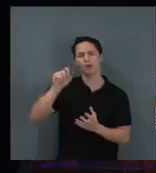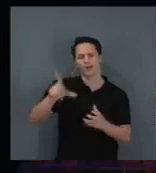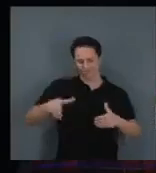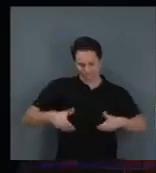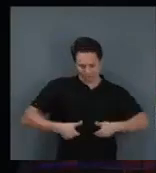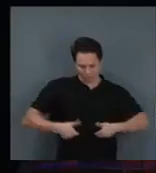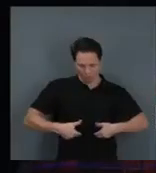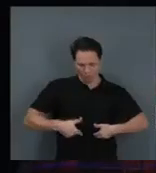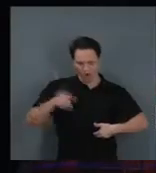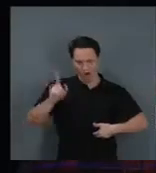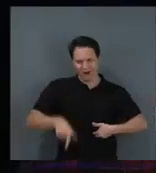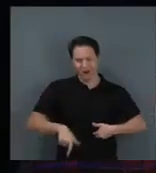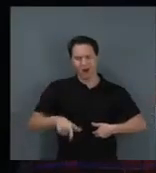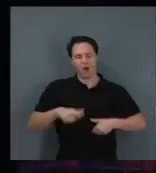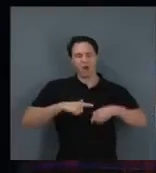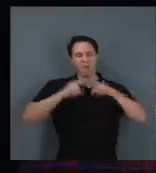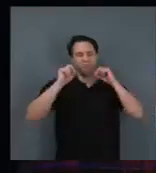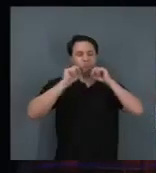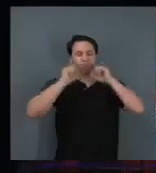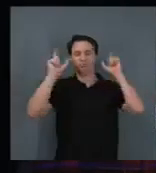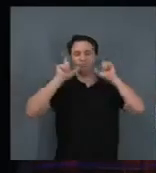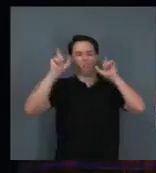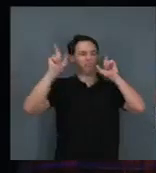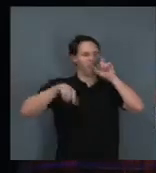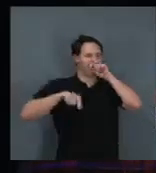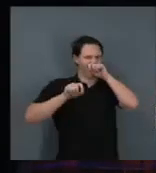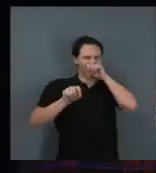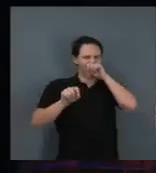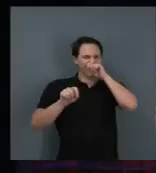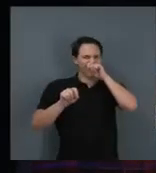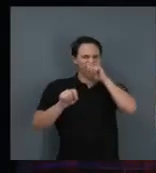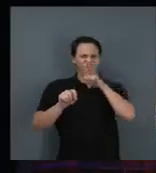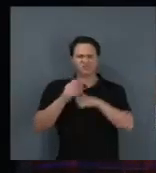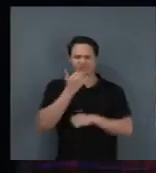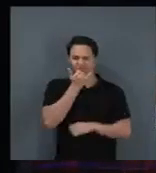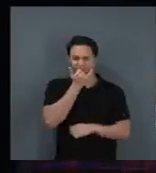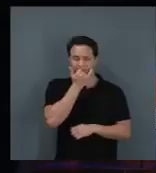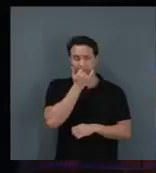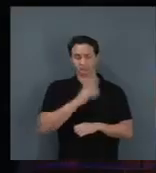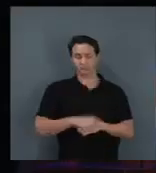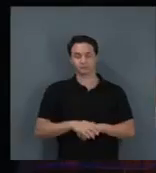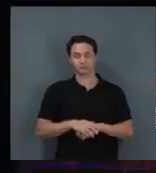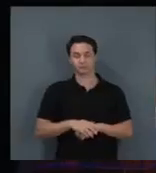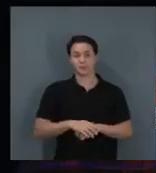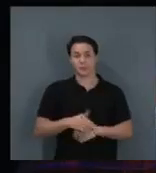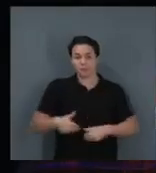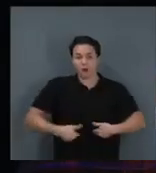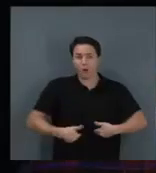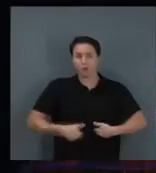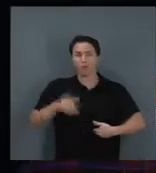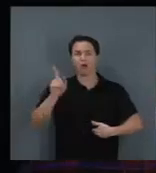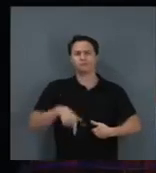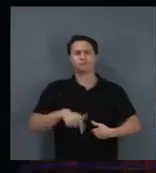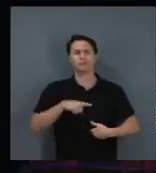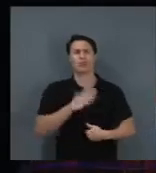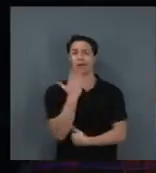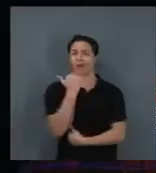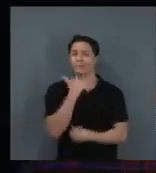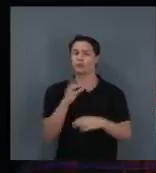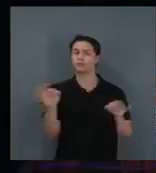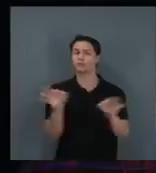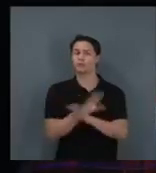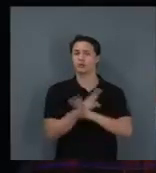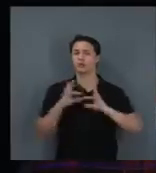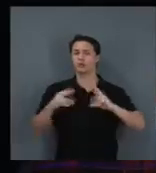fome é um escândalo em um mundo onde há alimento, sim, suficiente para